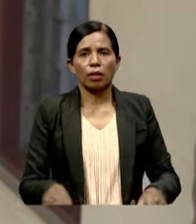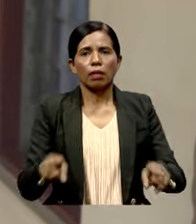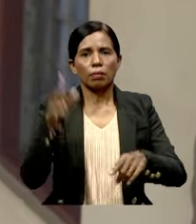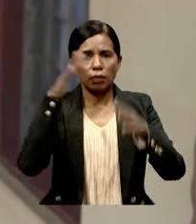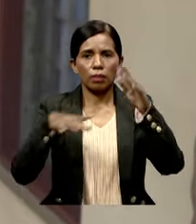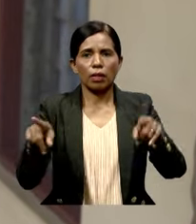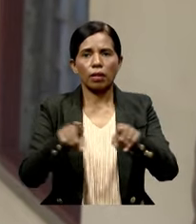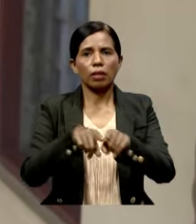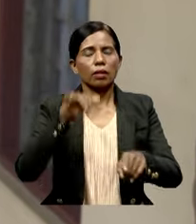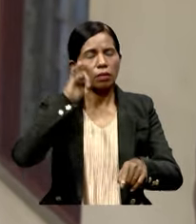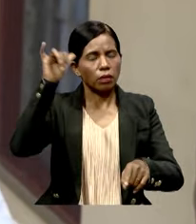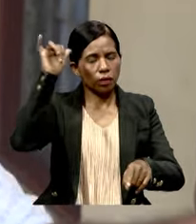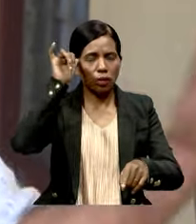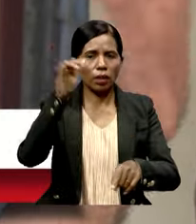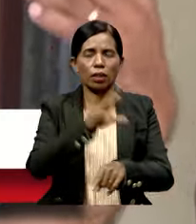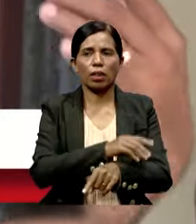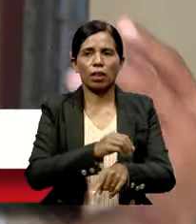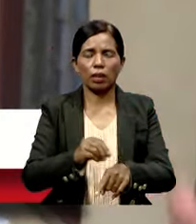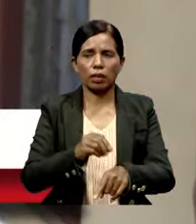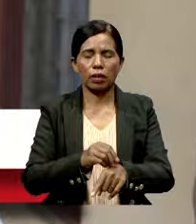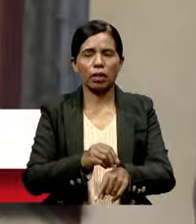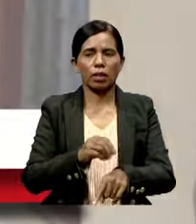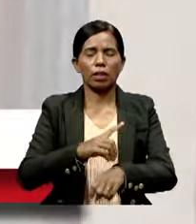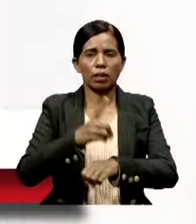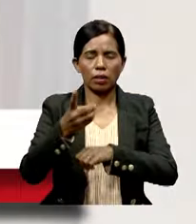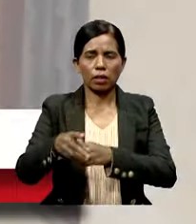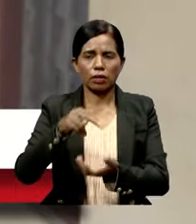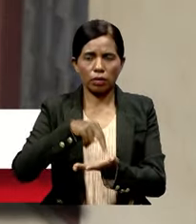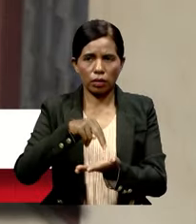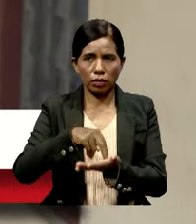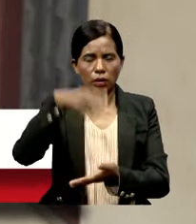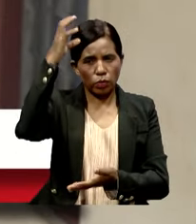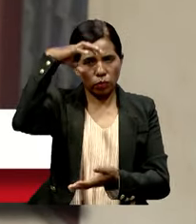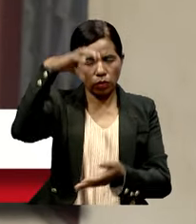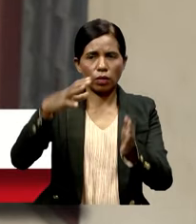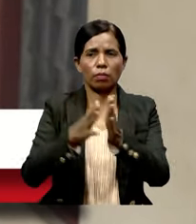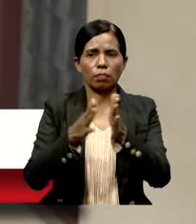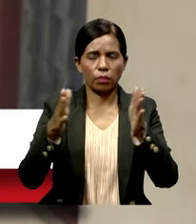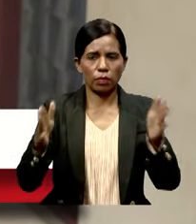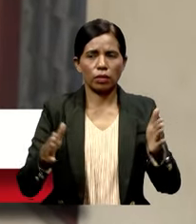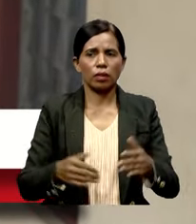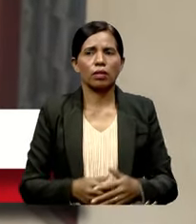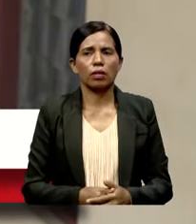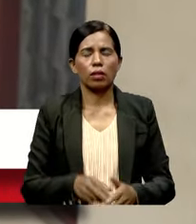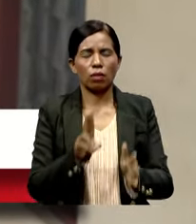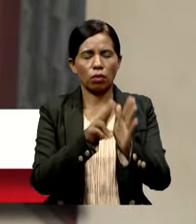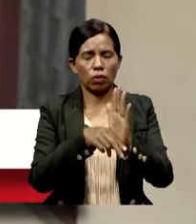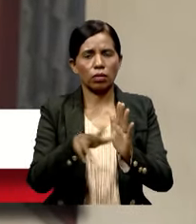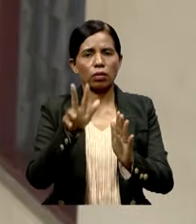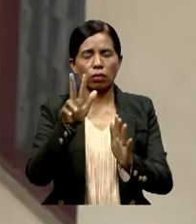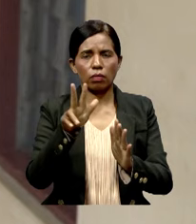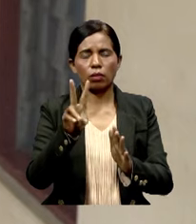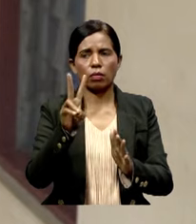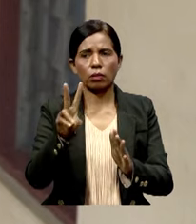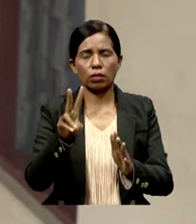na força natureza aí da nevema que acontece udan bot quase campus nilara